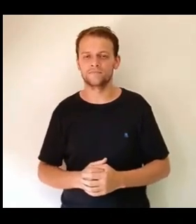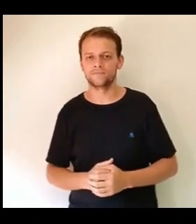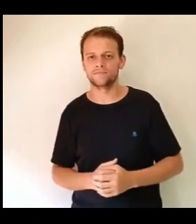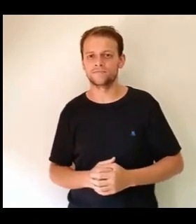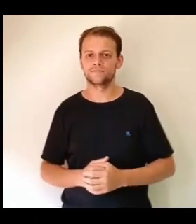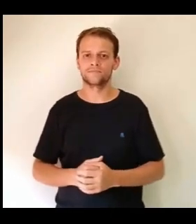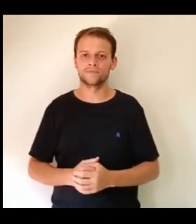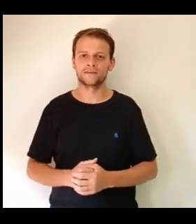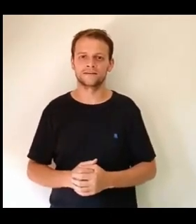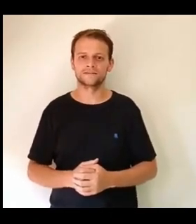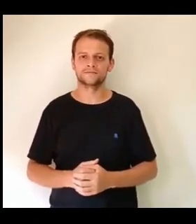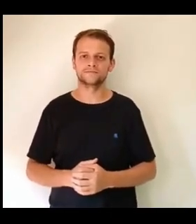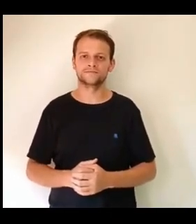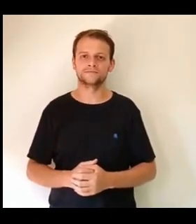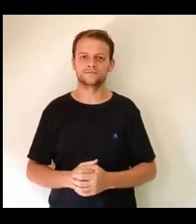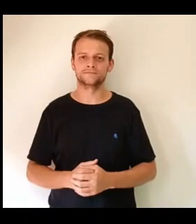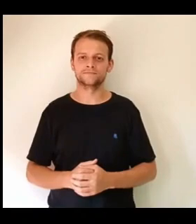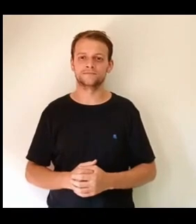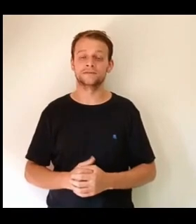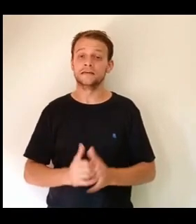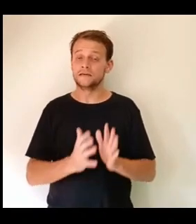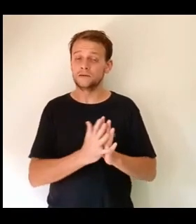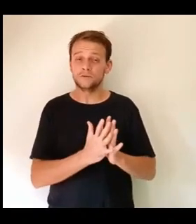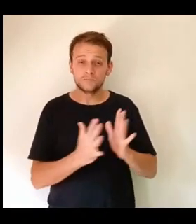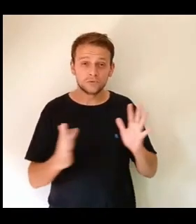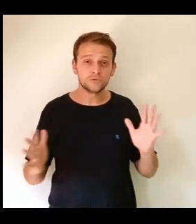também, estando uma vez